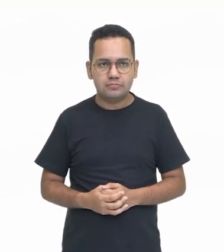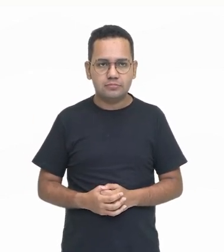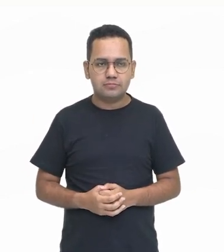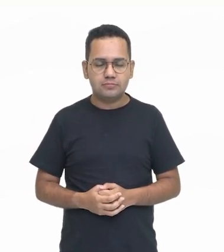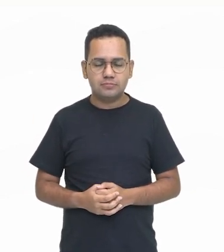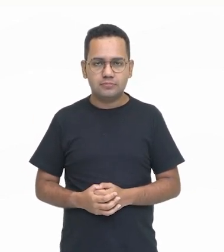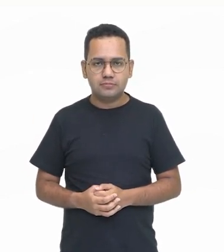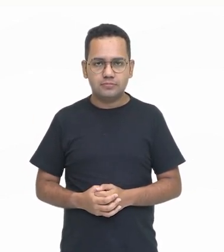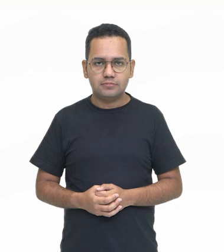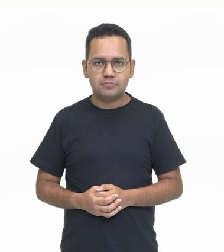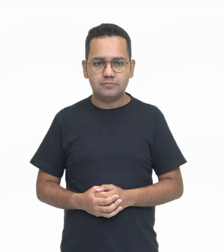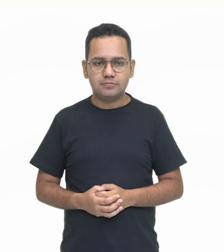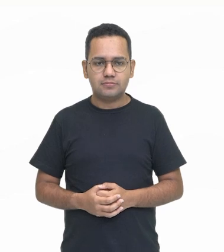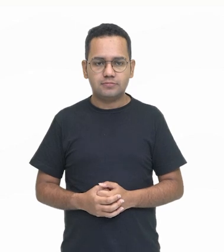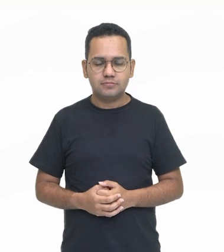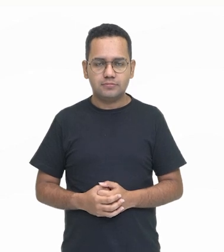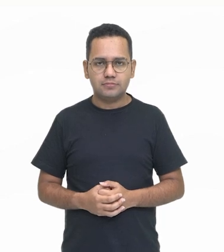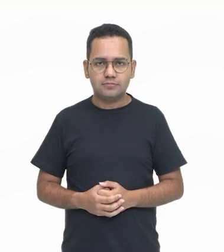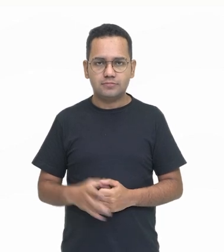A NP